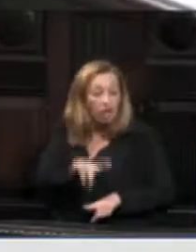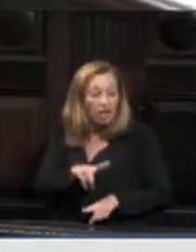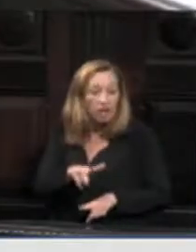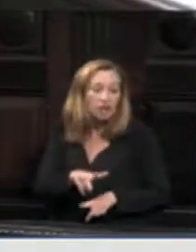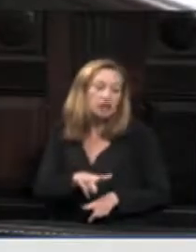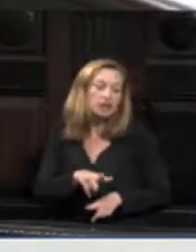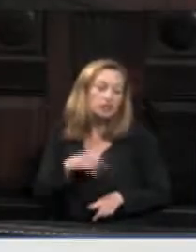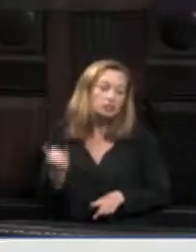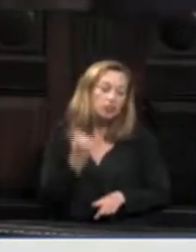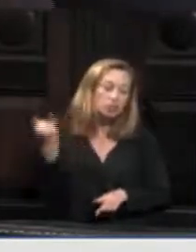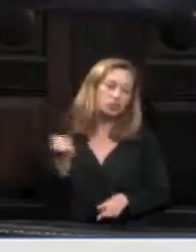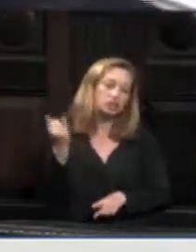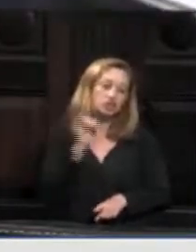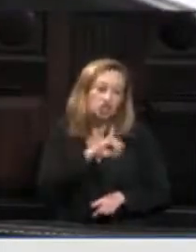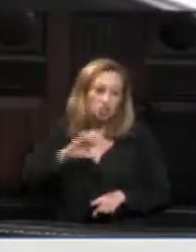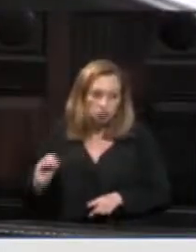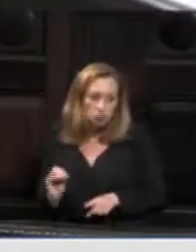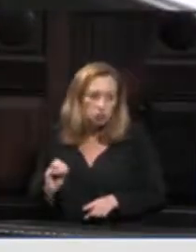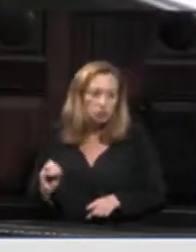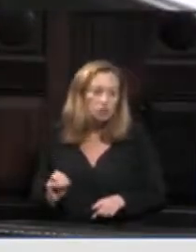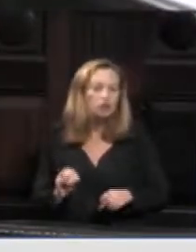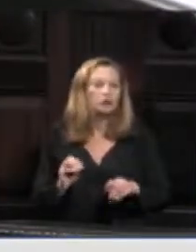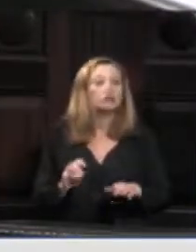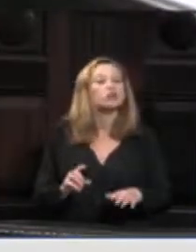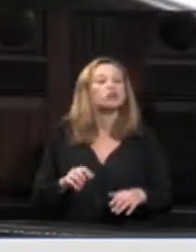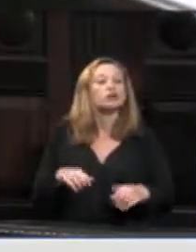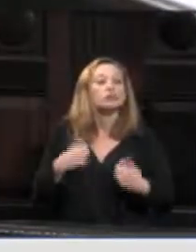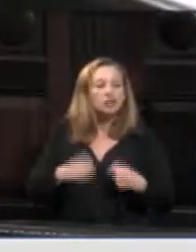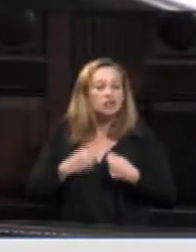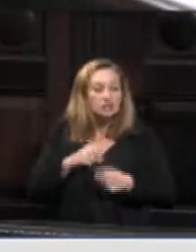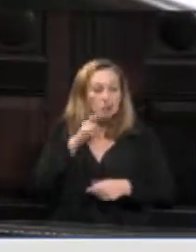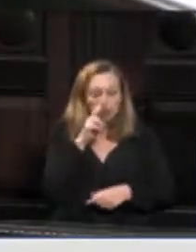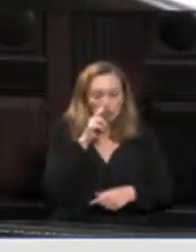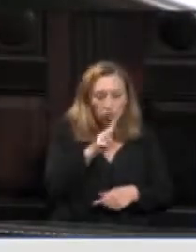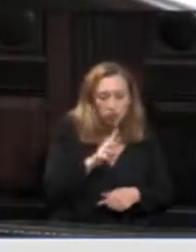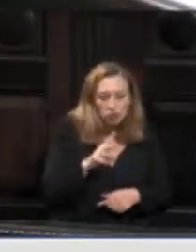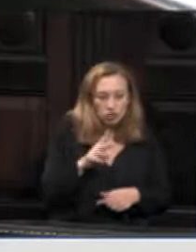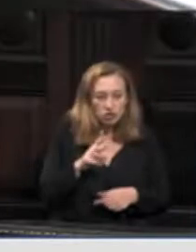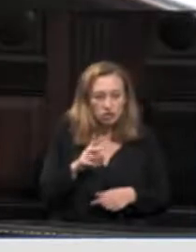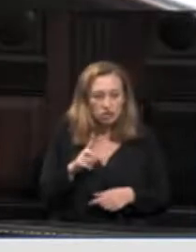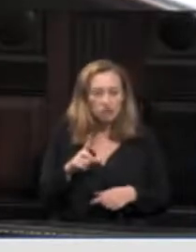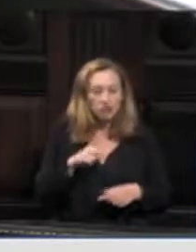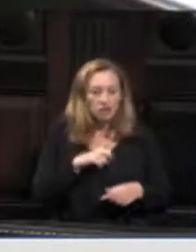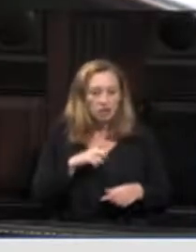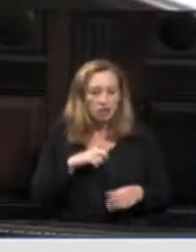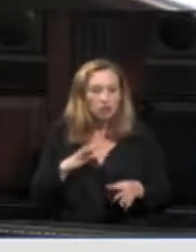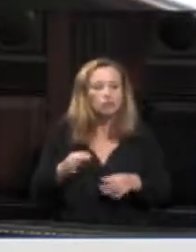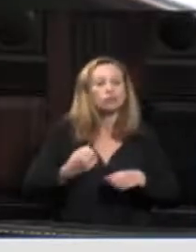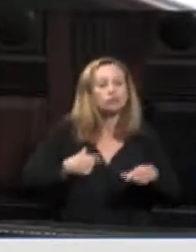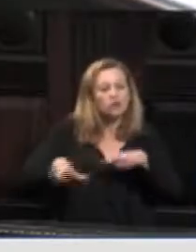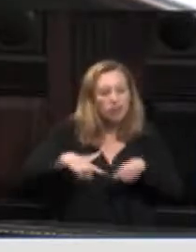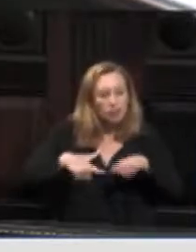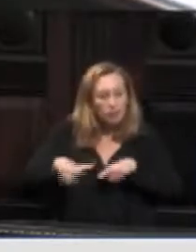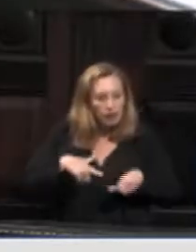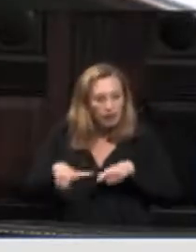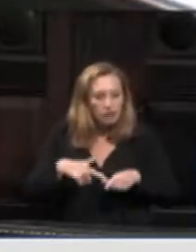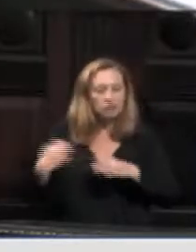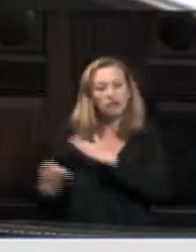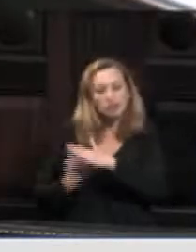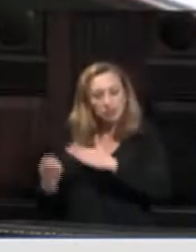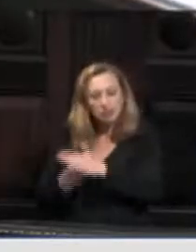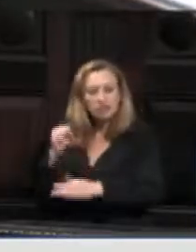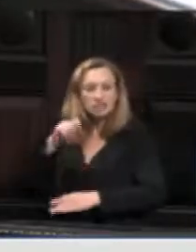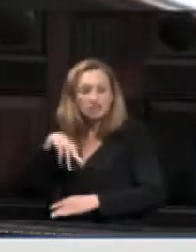isso. É, pelo menos, fortalecer o papel da empresa pública de